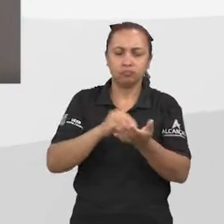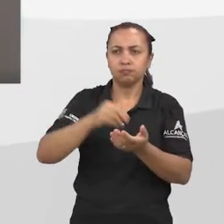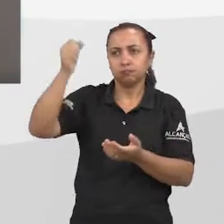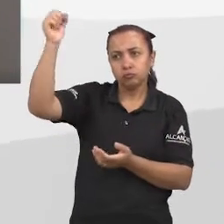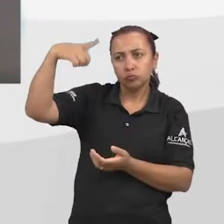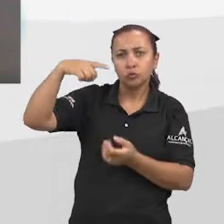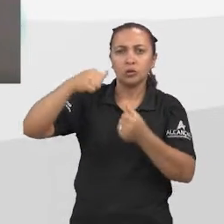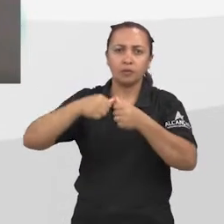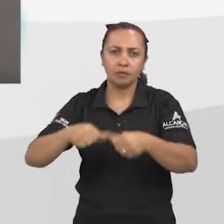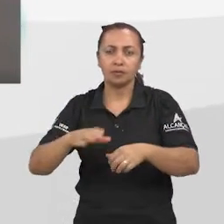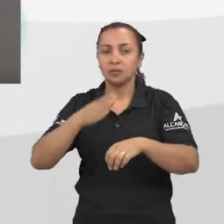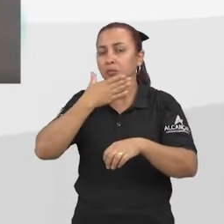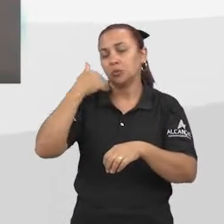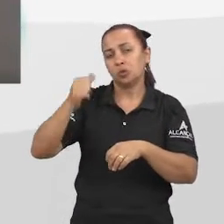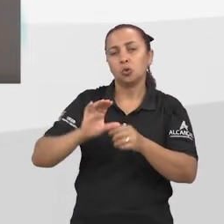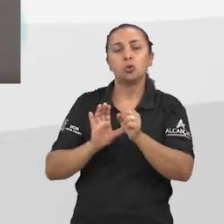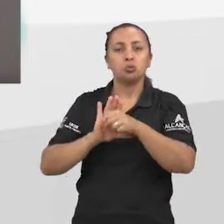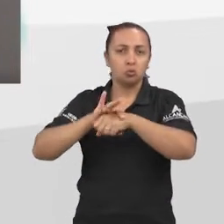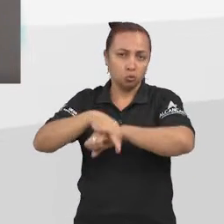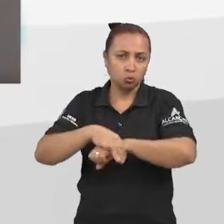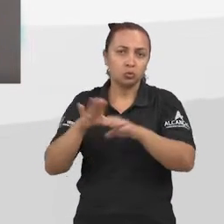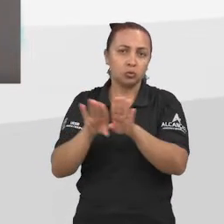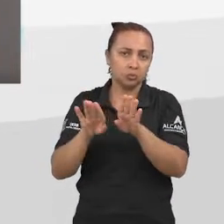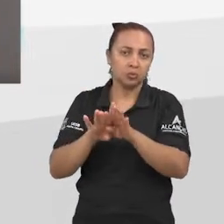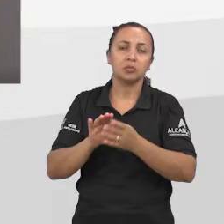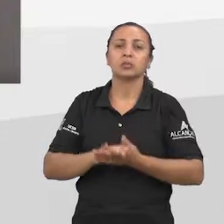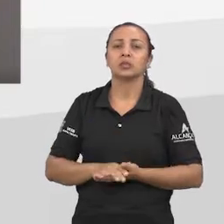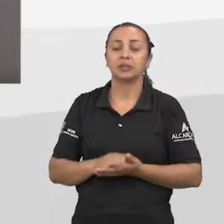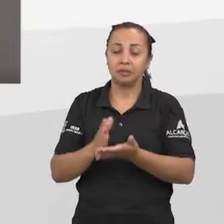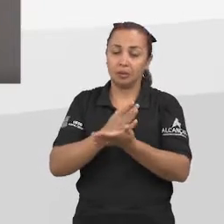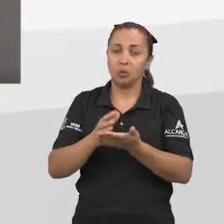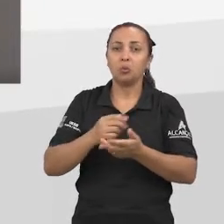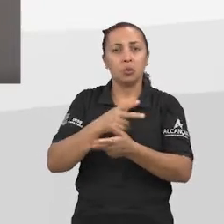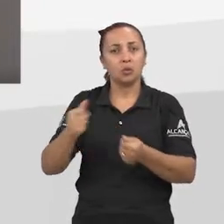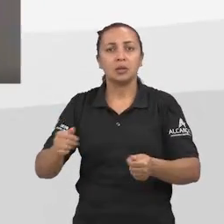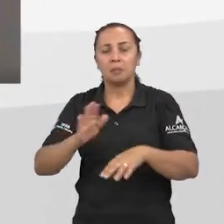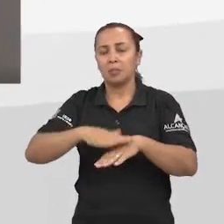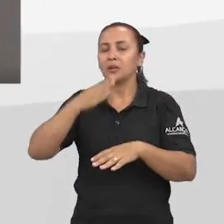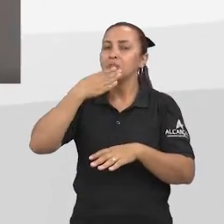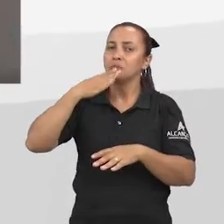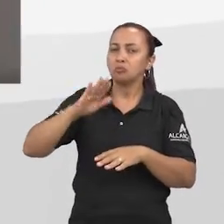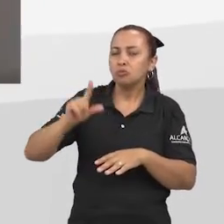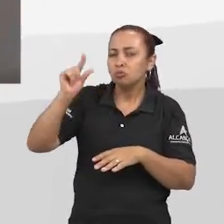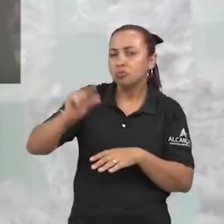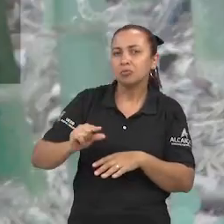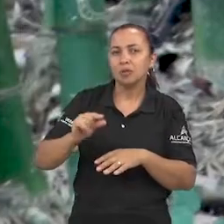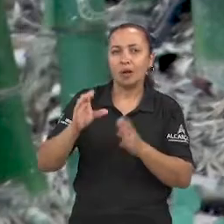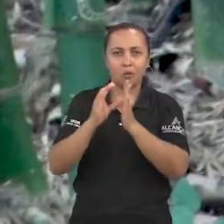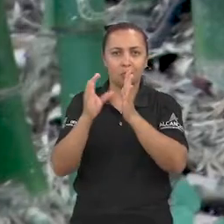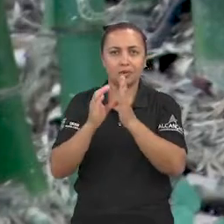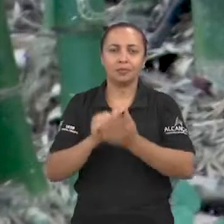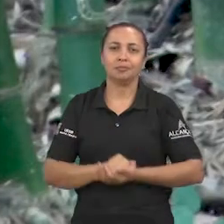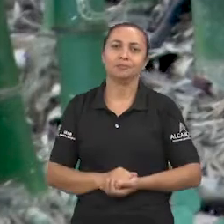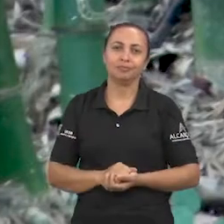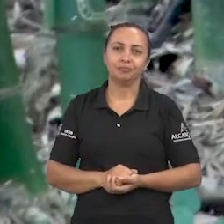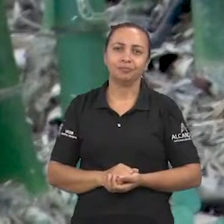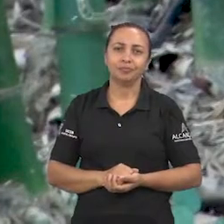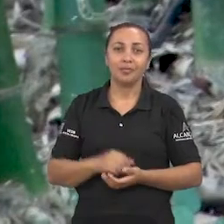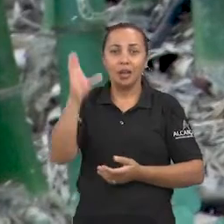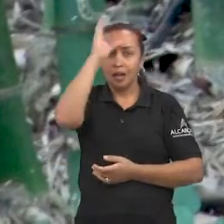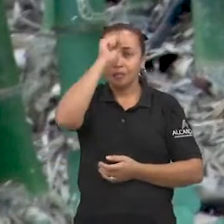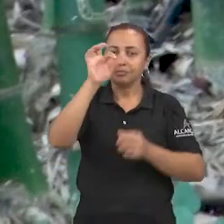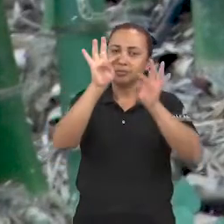pode ficar mais seguro e também implementar algo que seja mais barato e eficiente para a comunidade. Aprender a